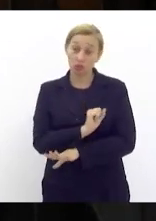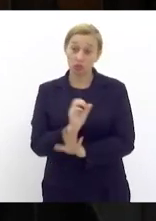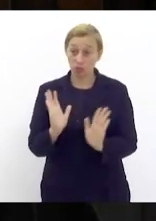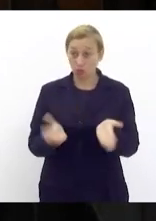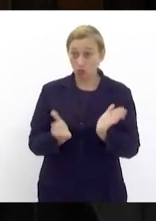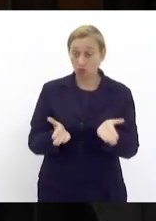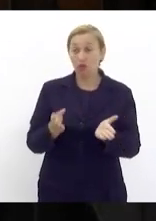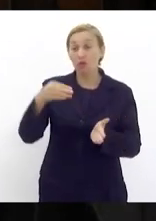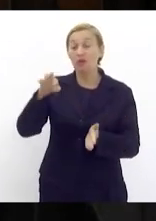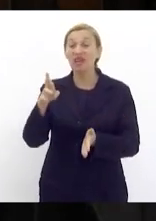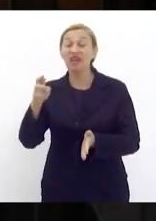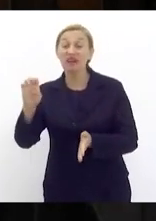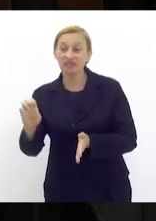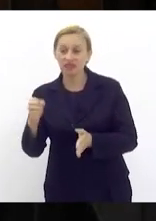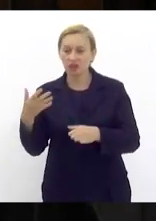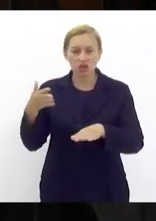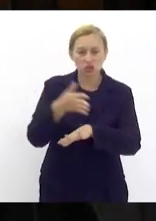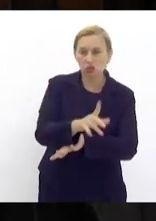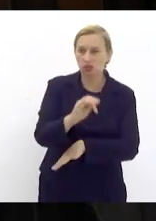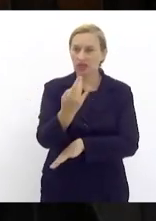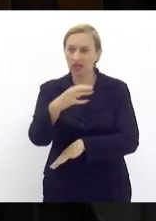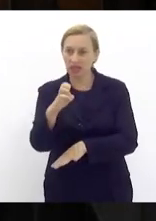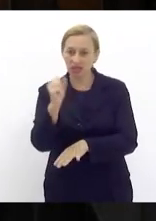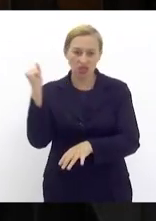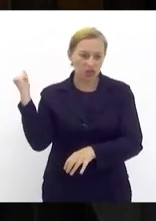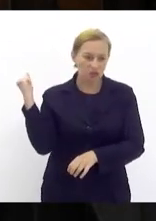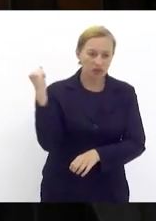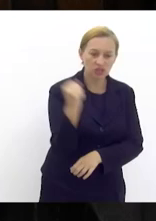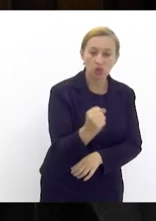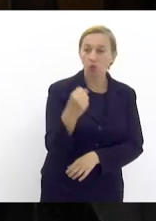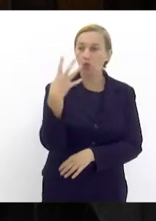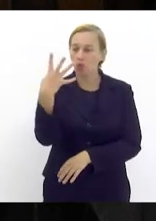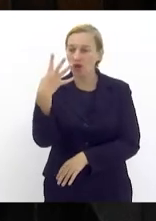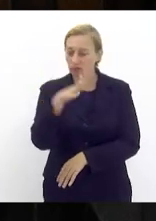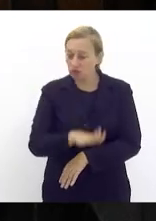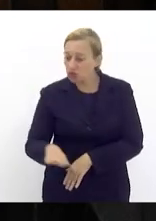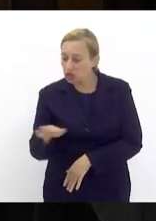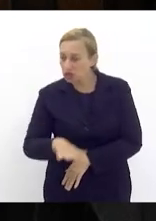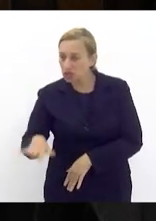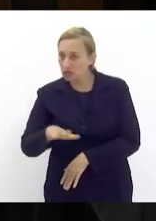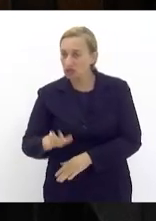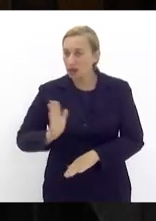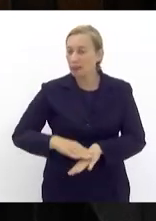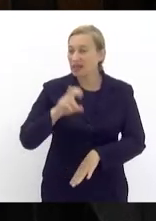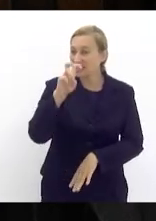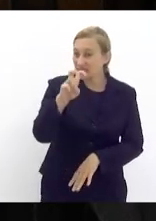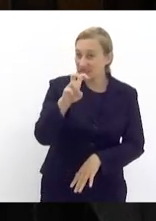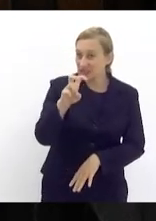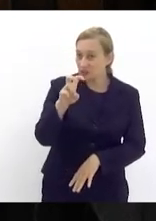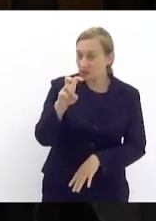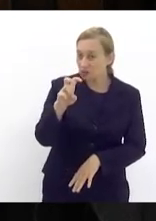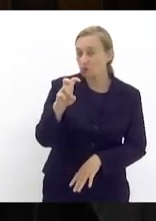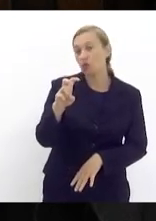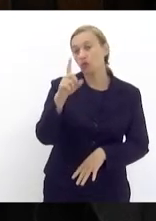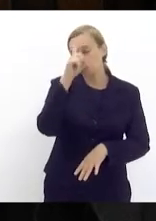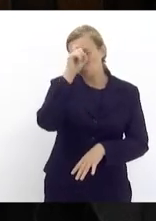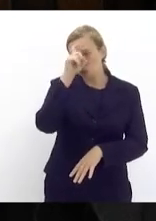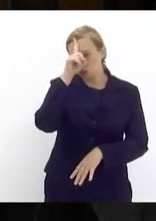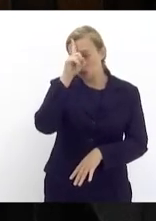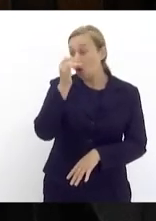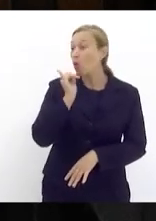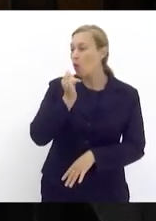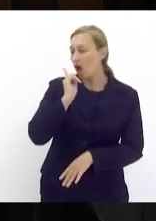com um machado, ele matou 4 crianças, tem mais 5 crianças feridas. Um relato